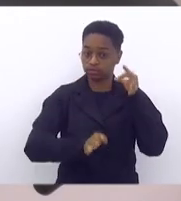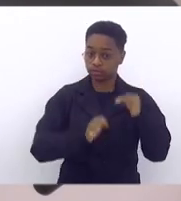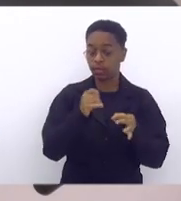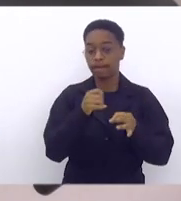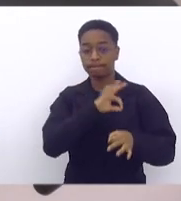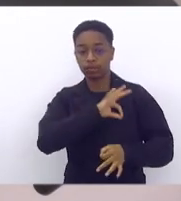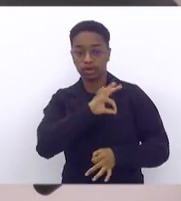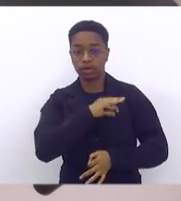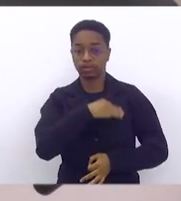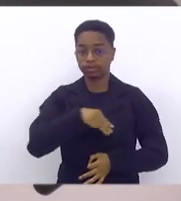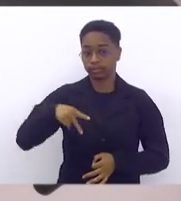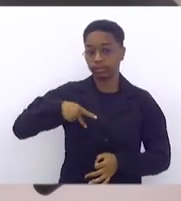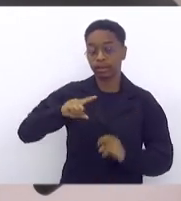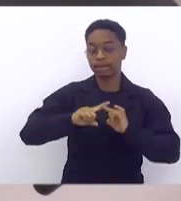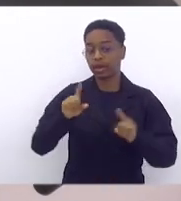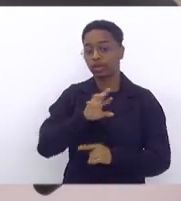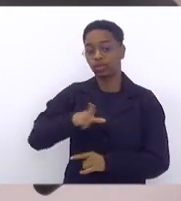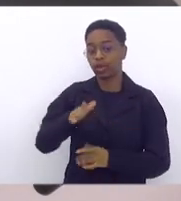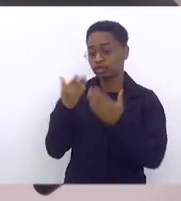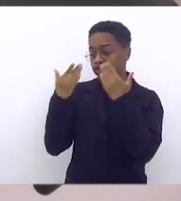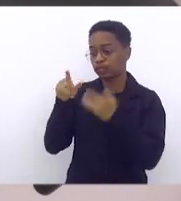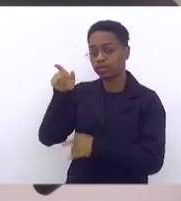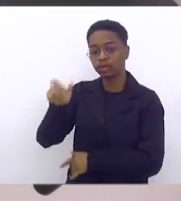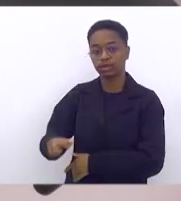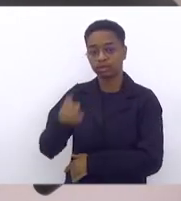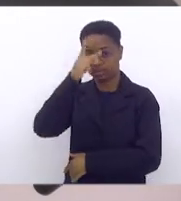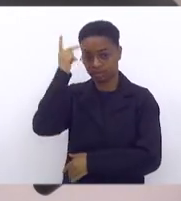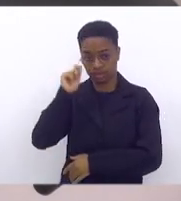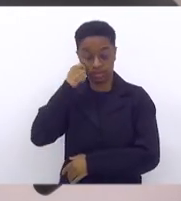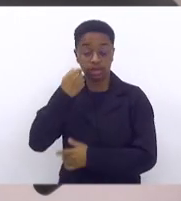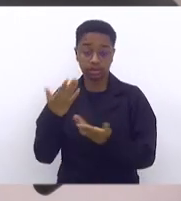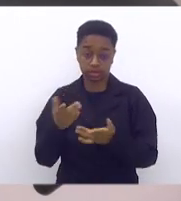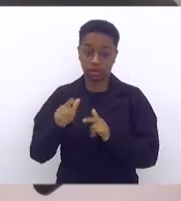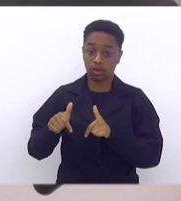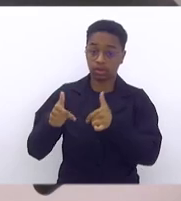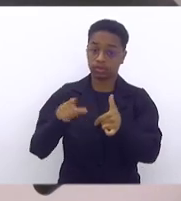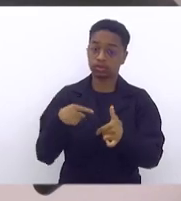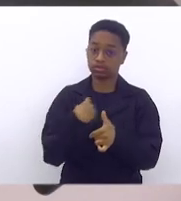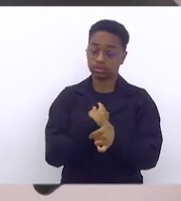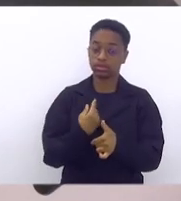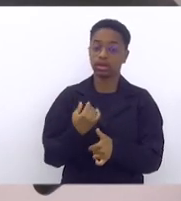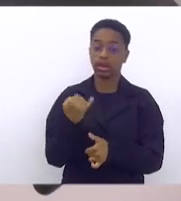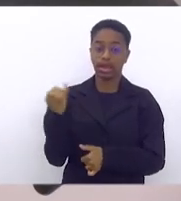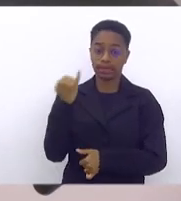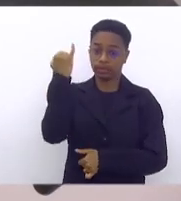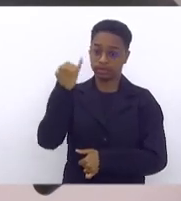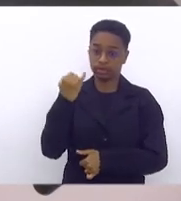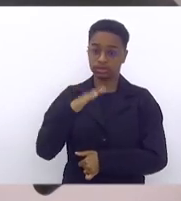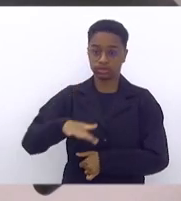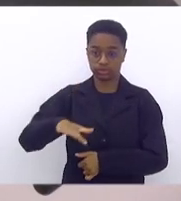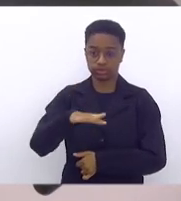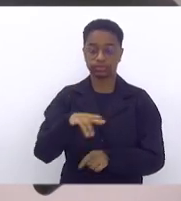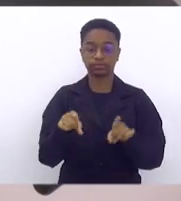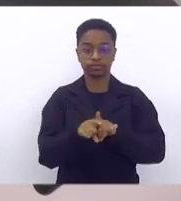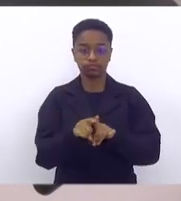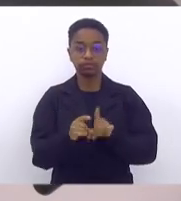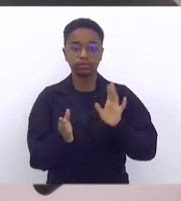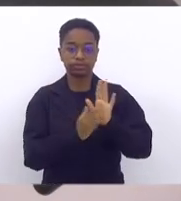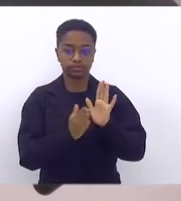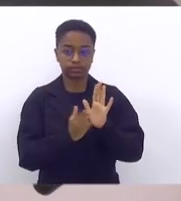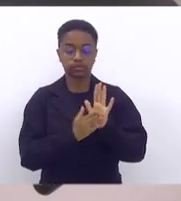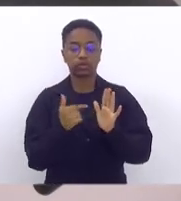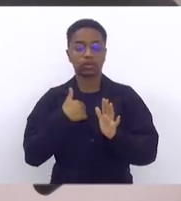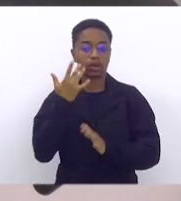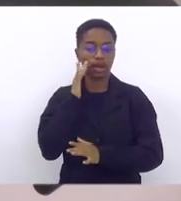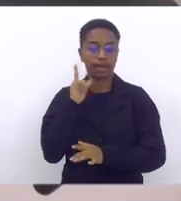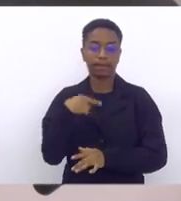Ministério Público e não daqueles corpos, né? Então, sem dúvida, a atuação do IDPN é fundamental nesse sentido. como propostas, né? Eu